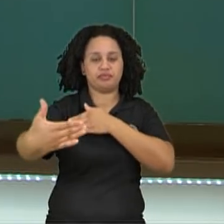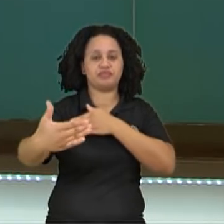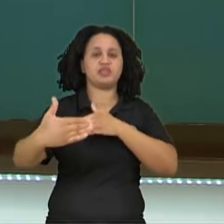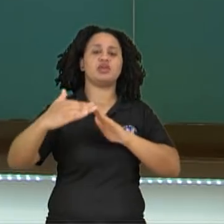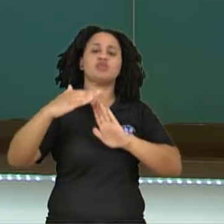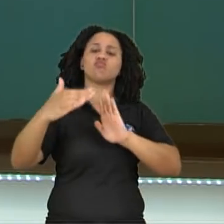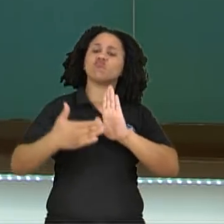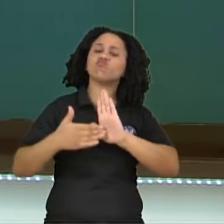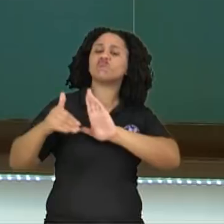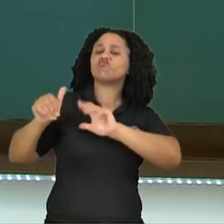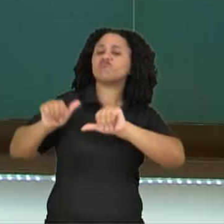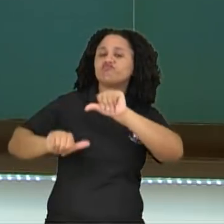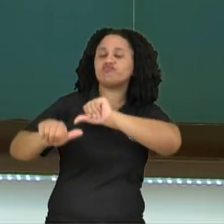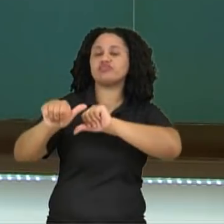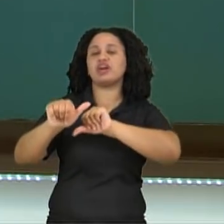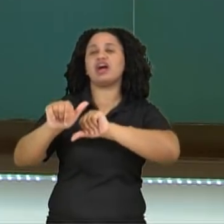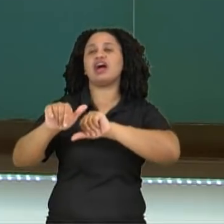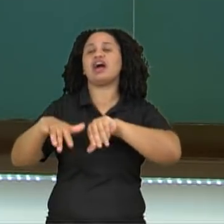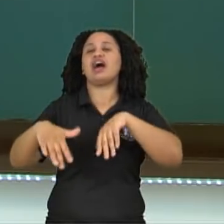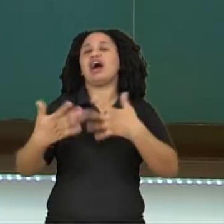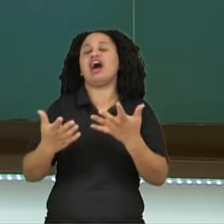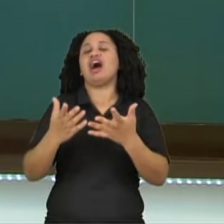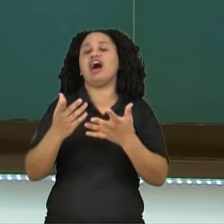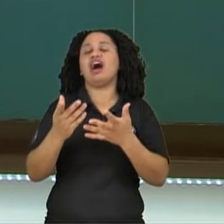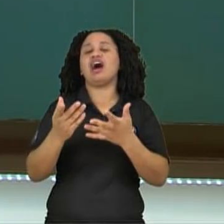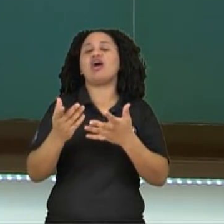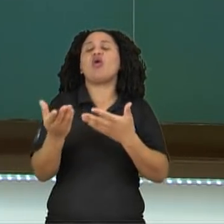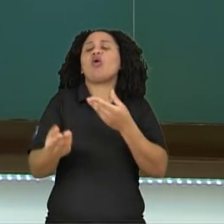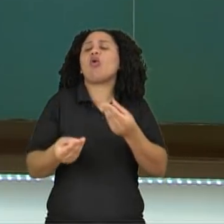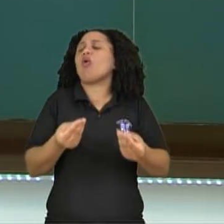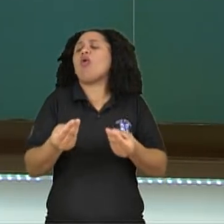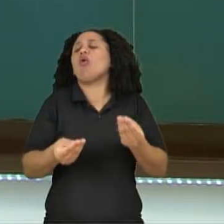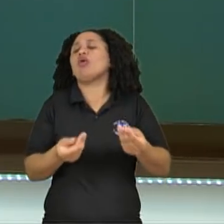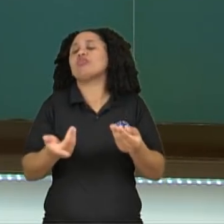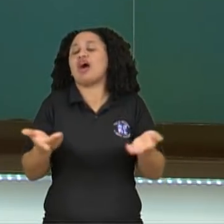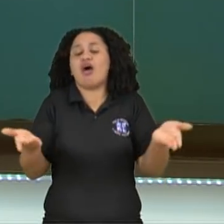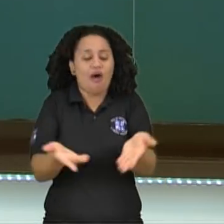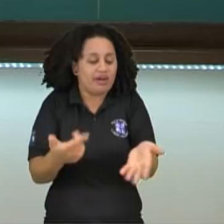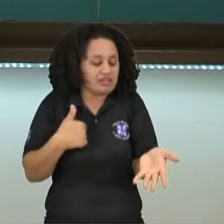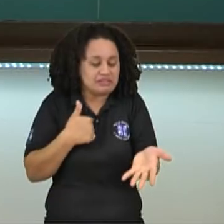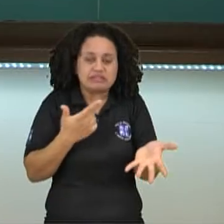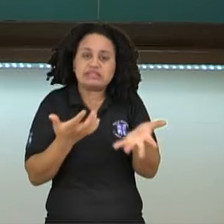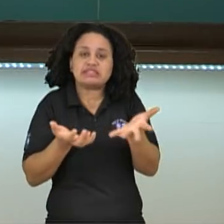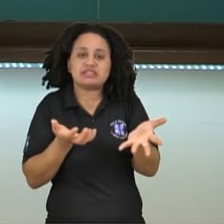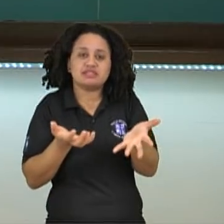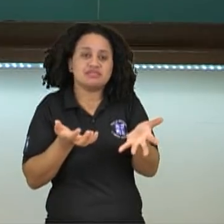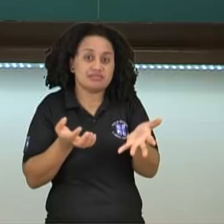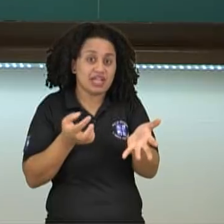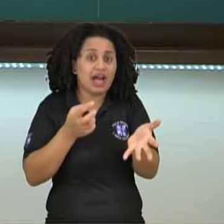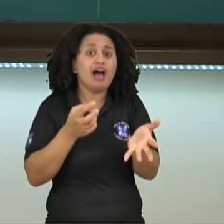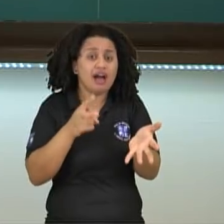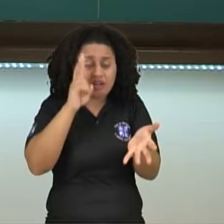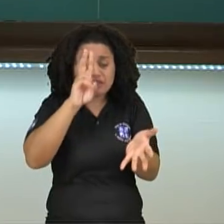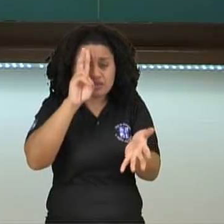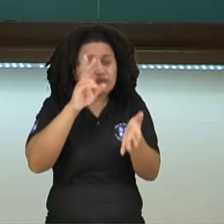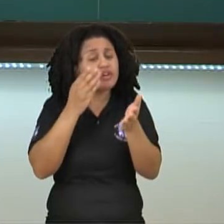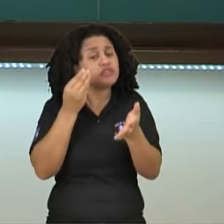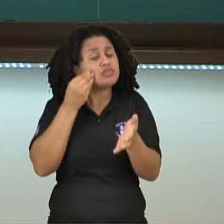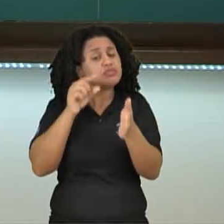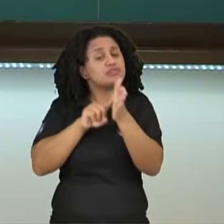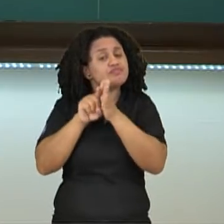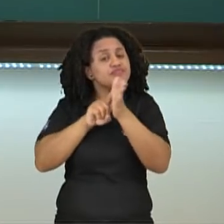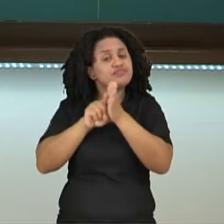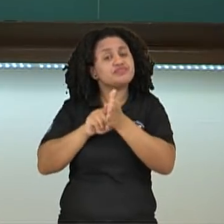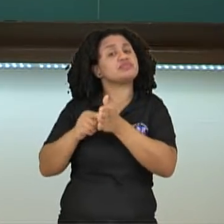ou afinal, a famosa palavra, como viemos parar aqui, é aí que a história tenta estudar, junto com